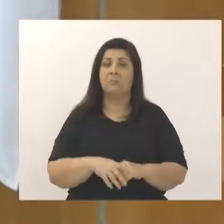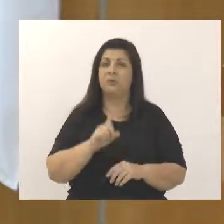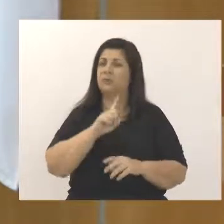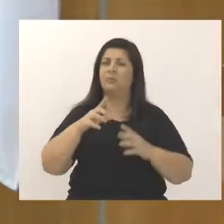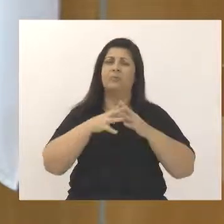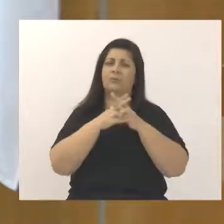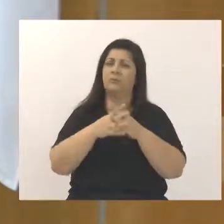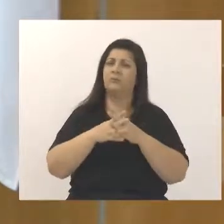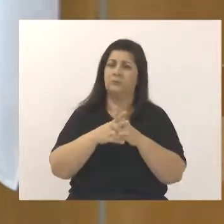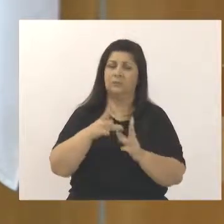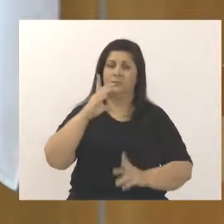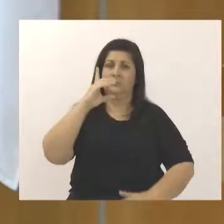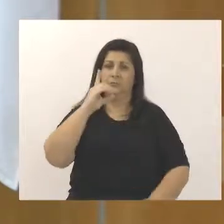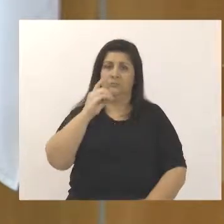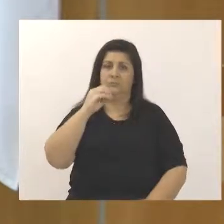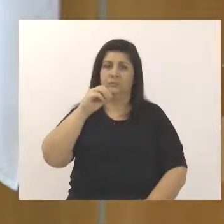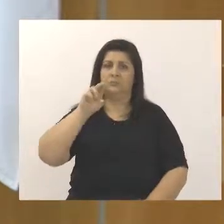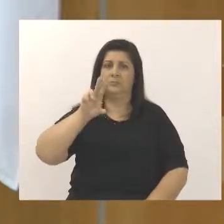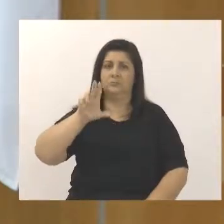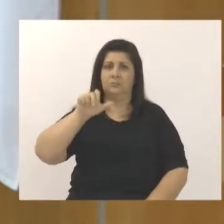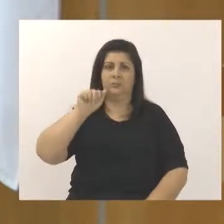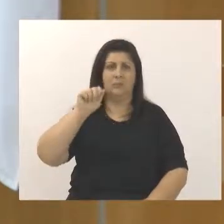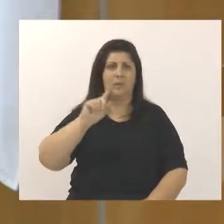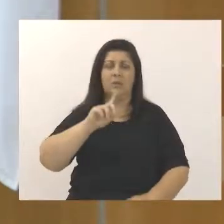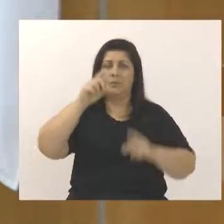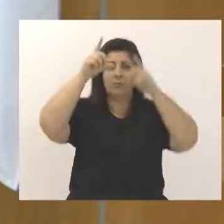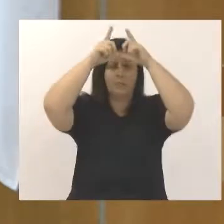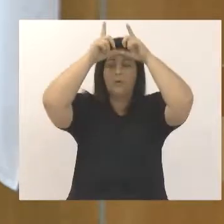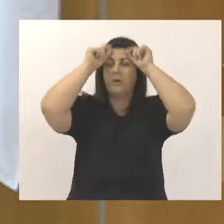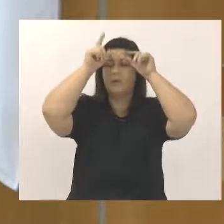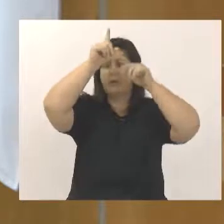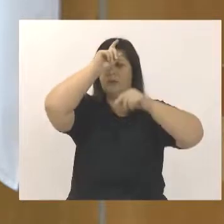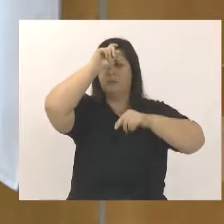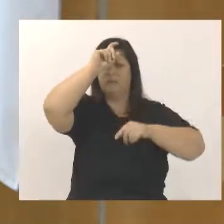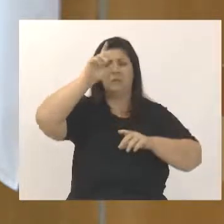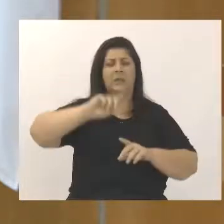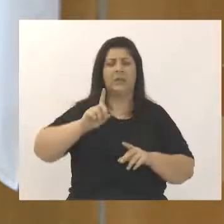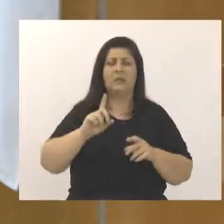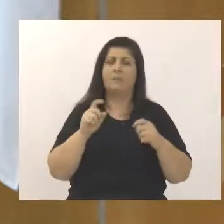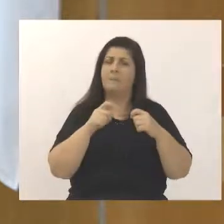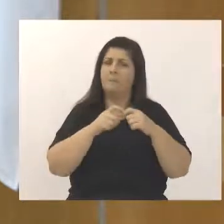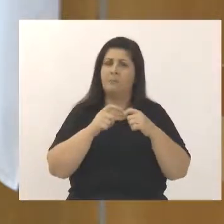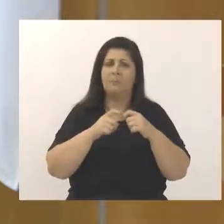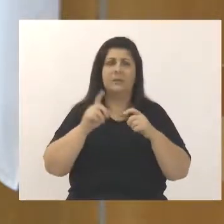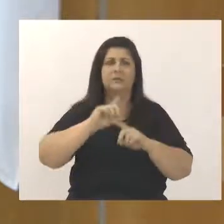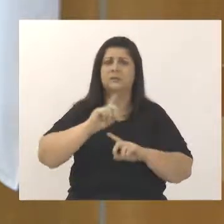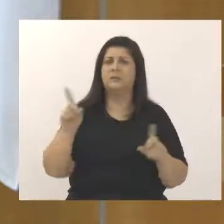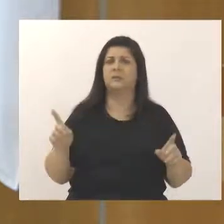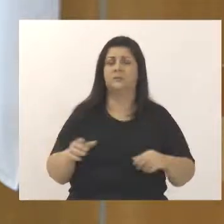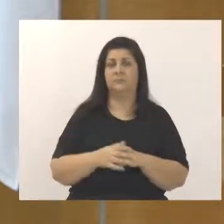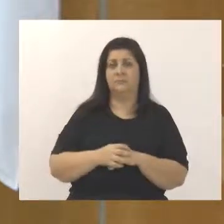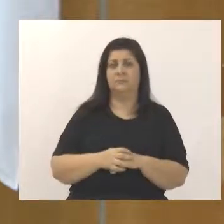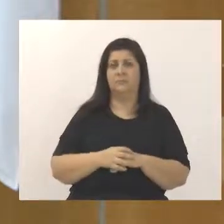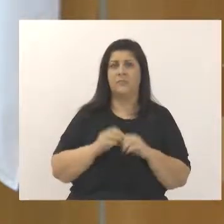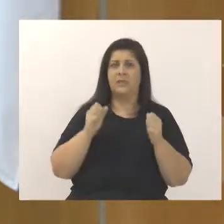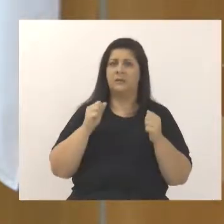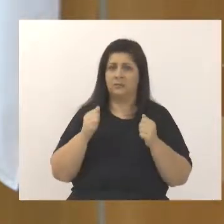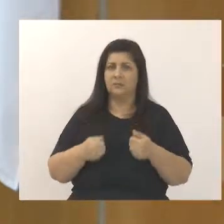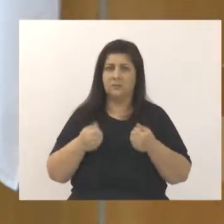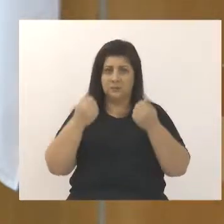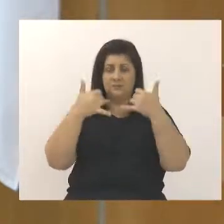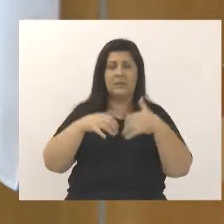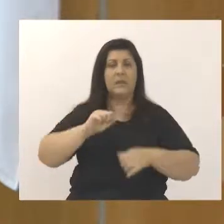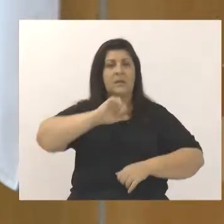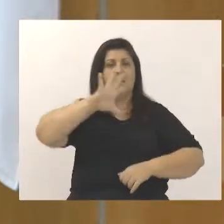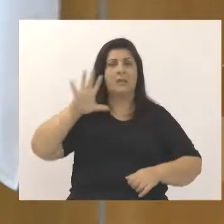confundir que doulas, ela não é enfermeira, ela não é médica e não é fisioterapeuta. Isso está bem claro, porque já existe a